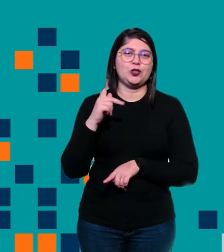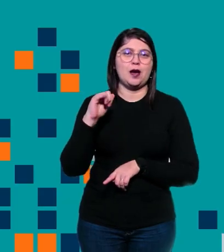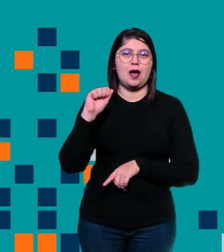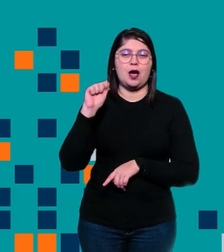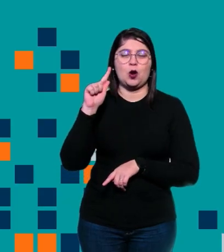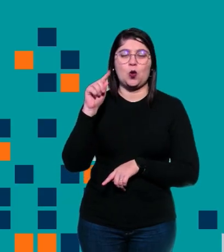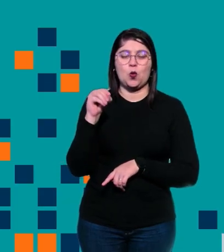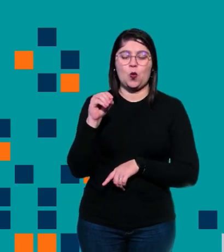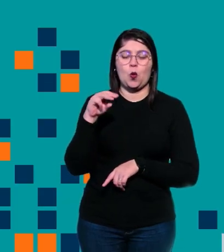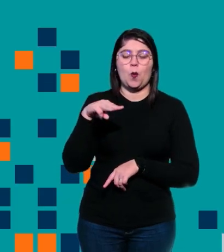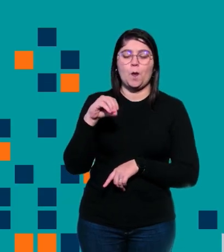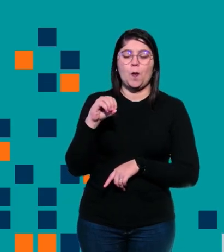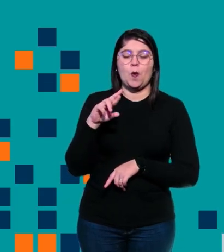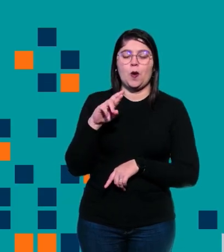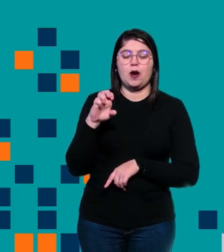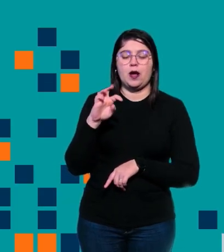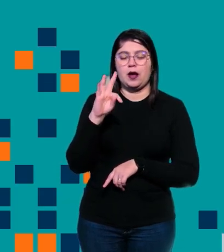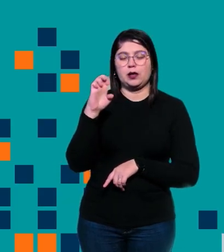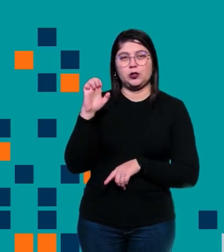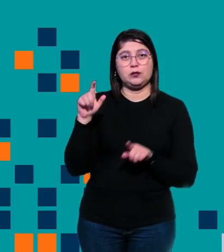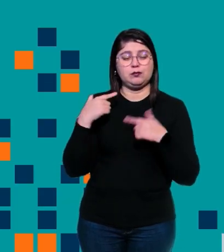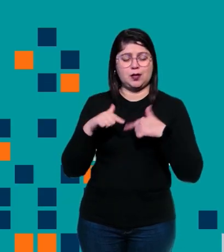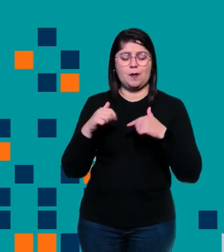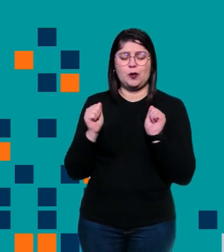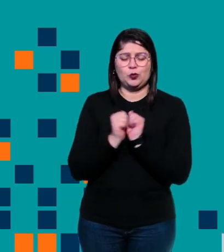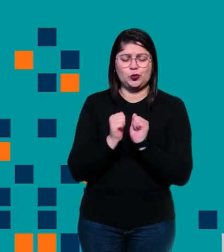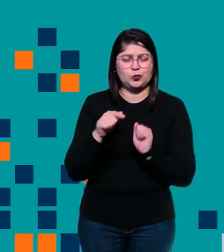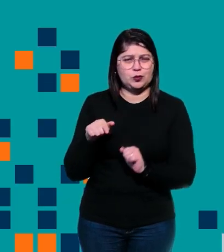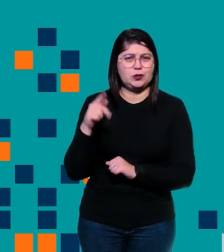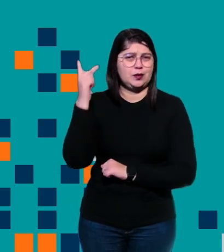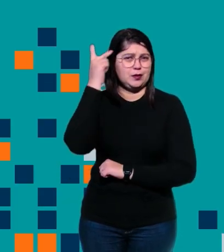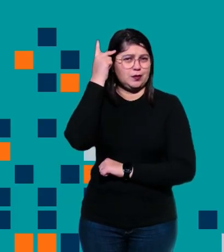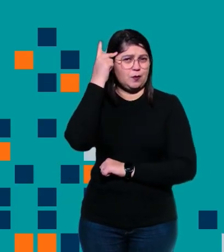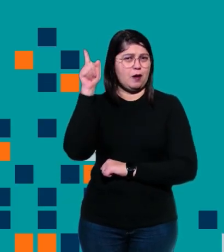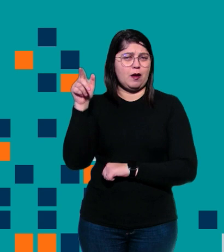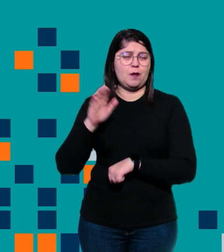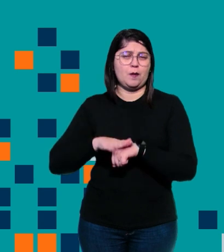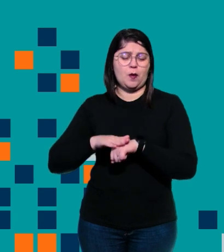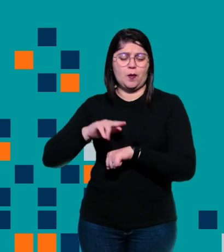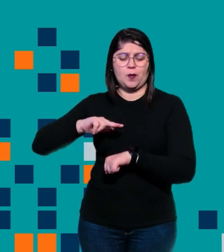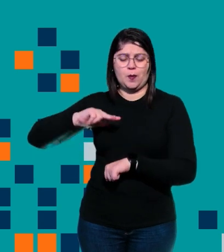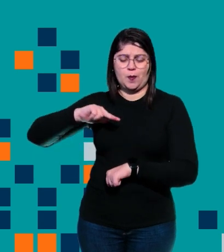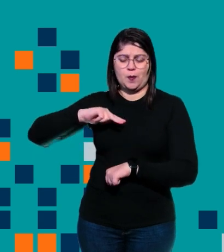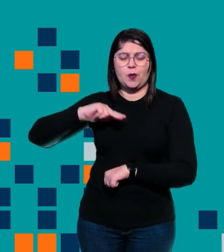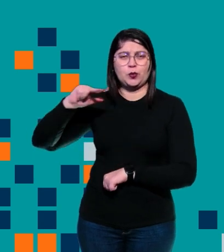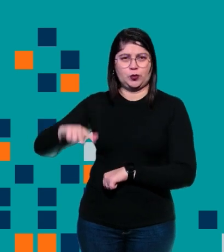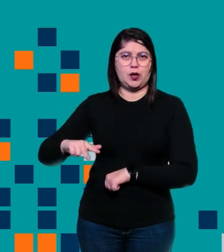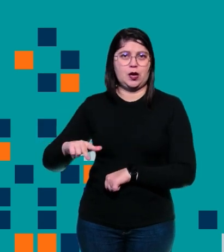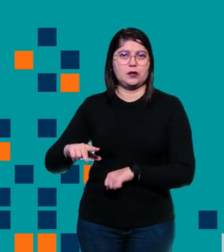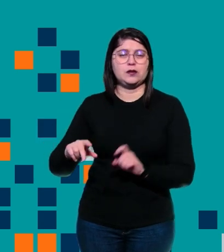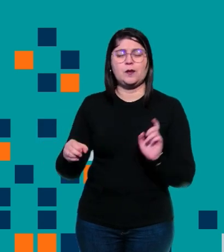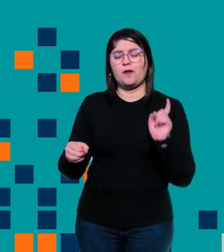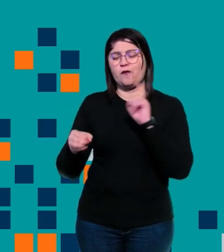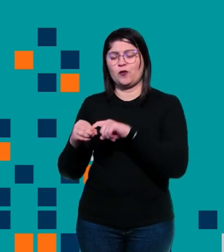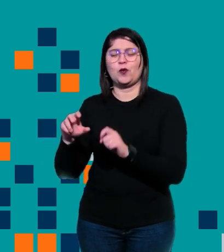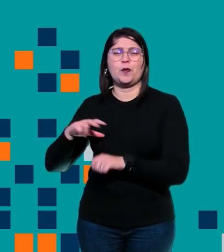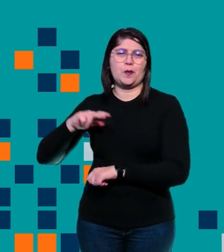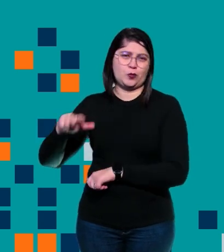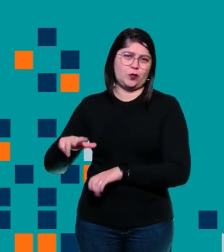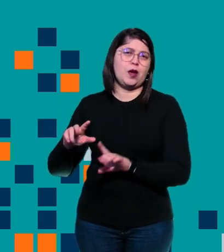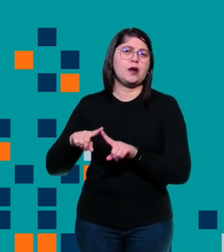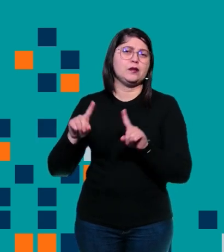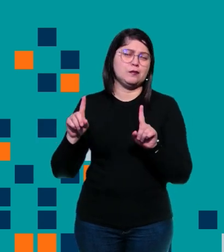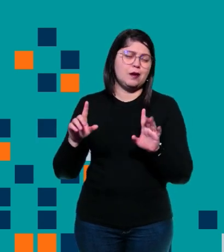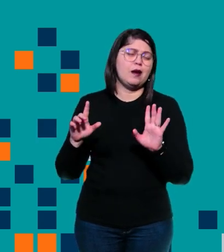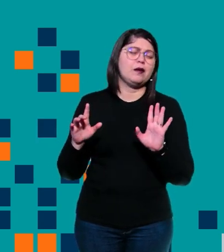gente muito tempo no Rio e São Paulo, ele era português, resolveu voltar para Portugal, falou, posso levar a bandeira do escritório para